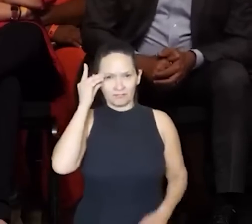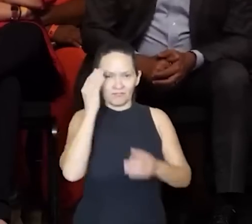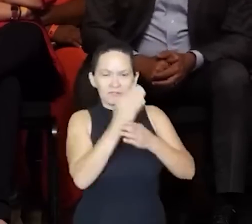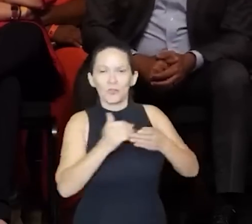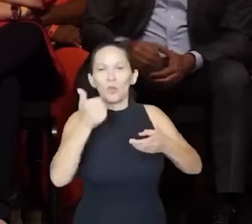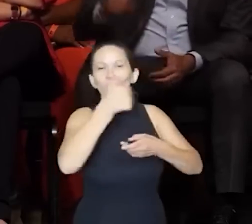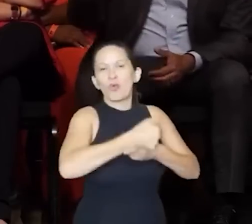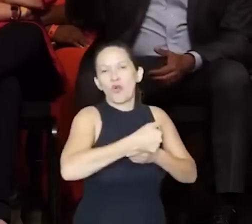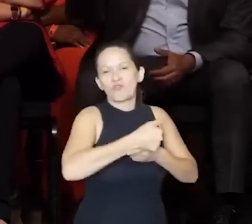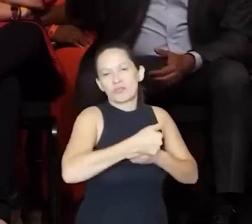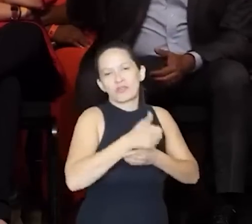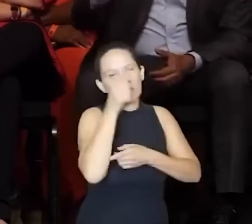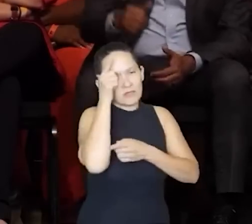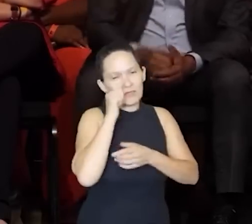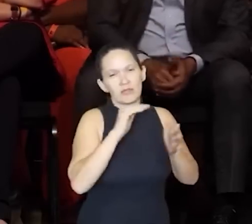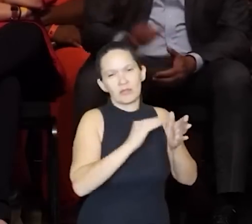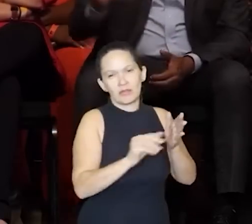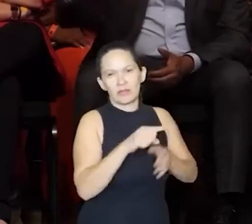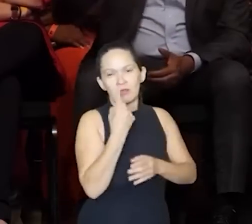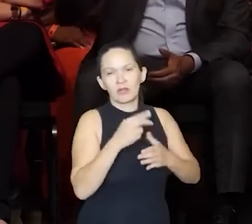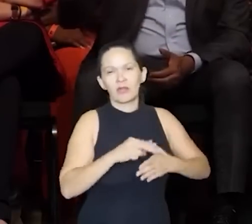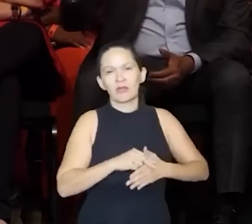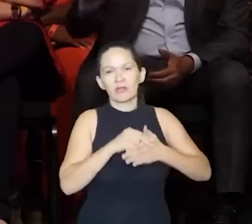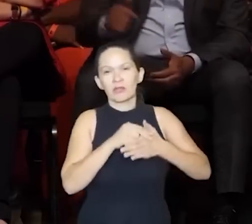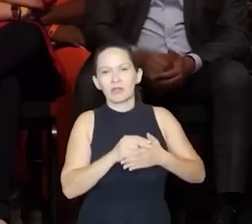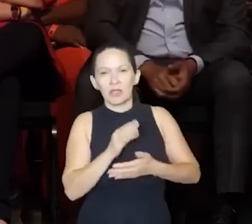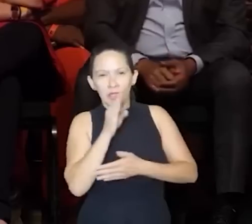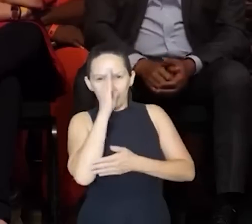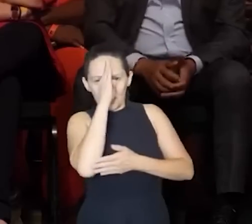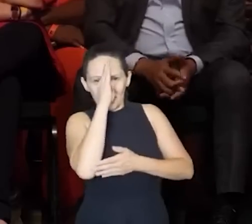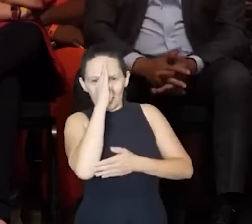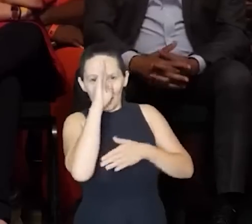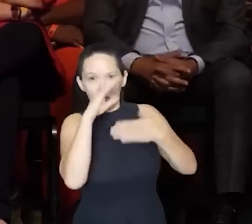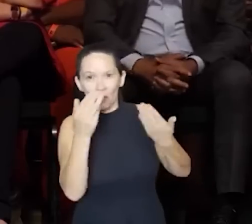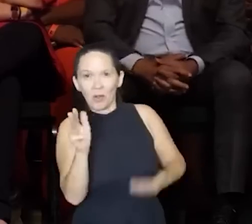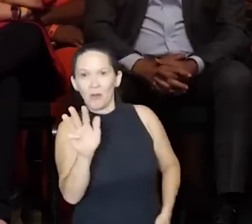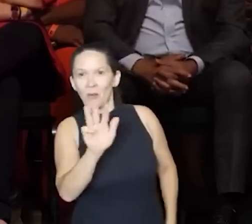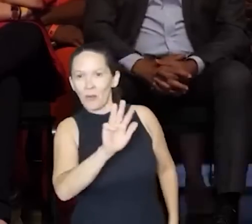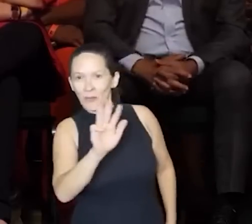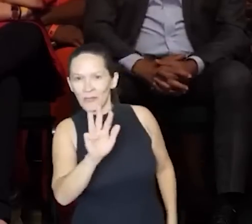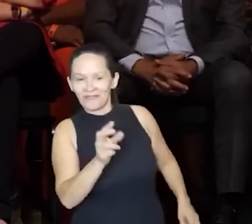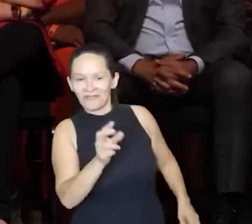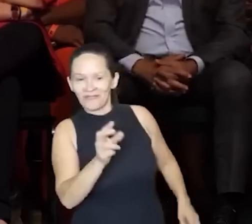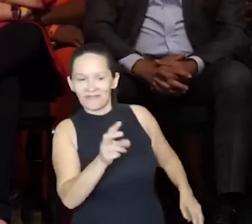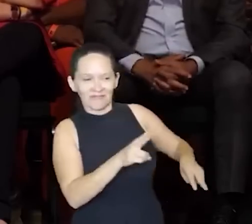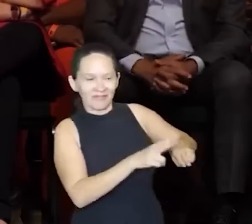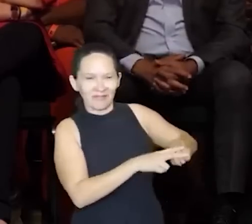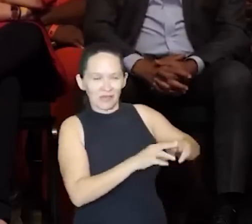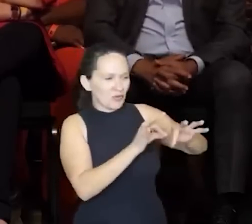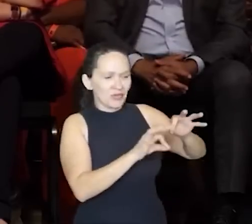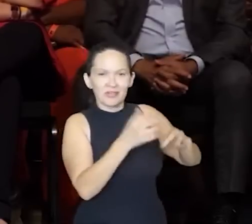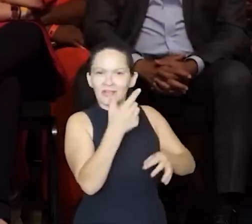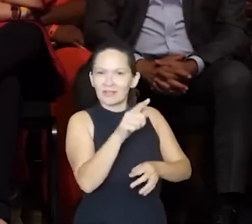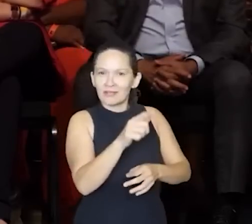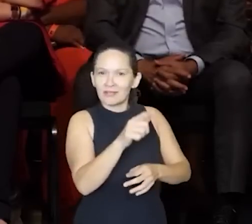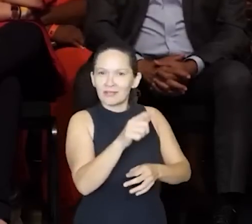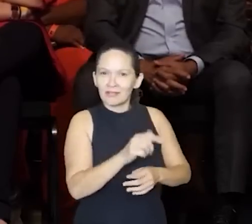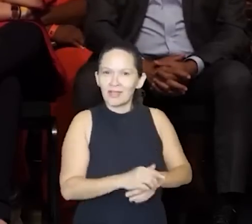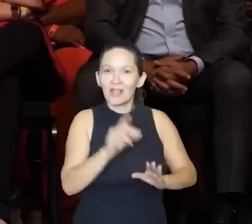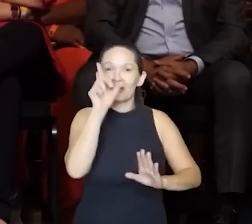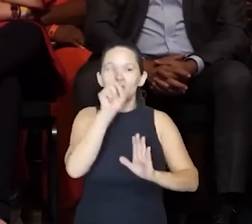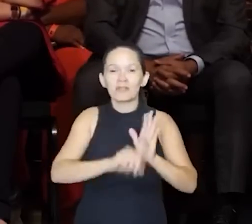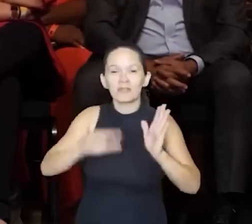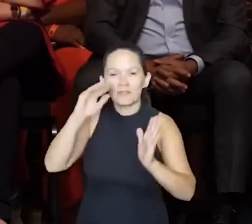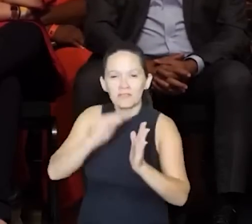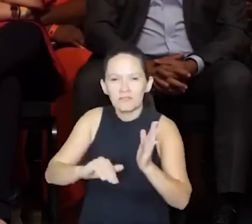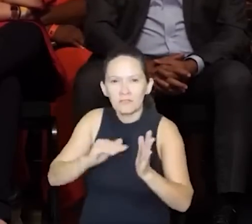golpe. Nosso maior líder, o presidente Lula, foi injusta e ilegalmente condenado. Teve os direitos cassados